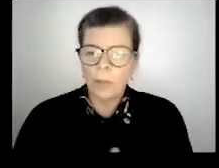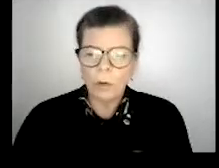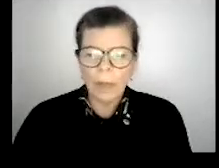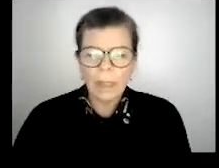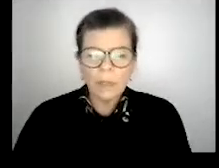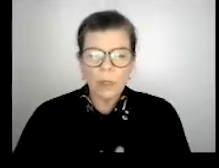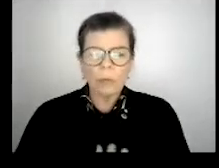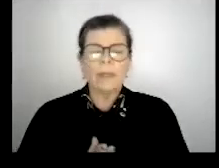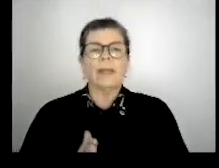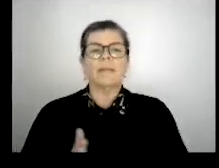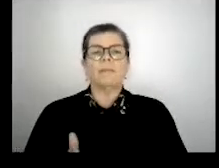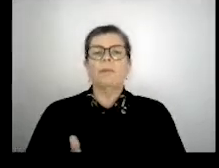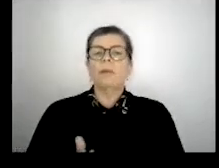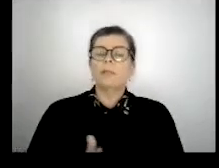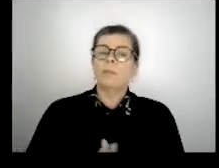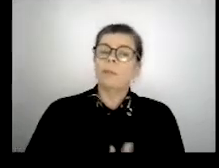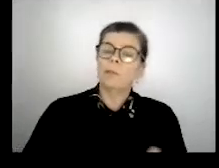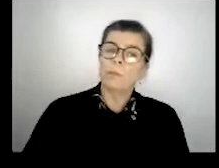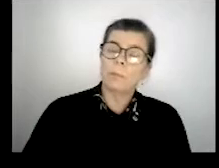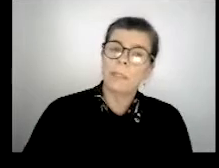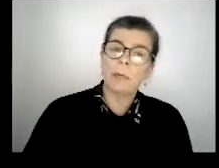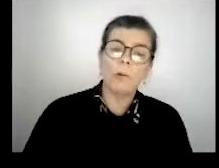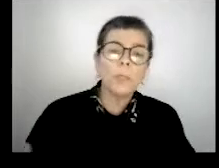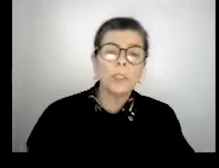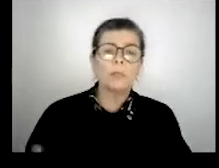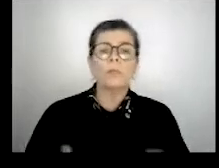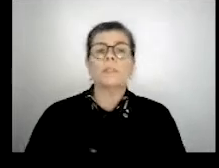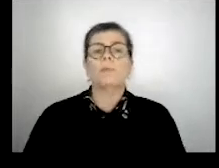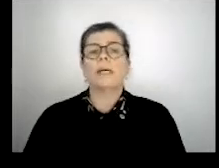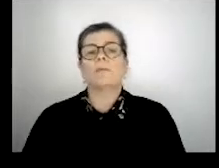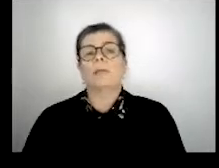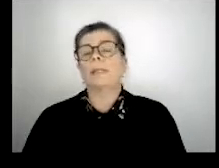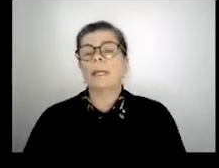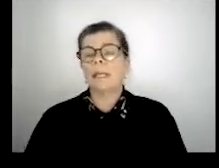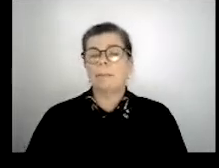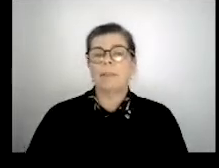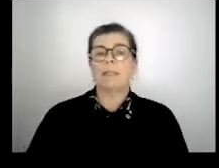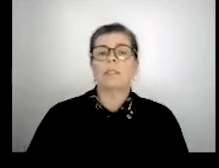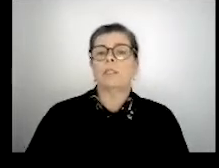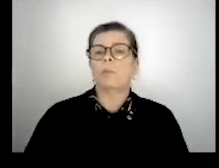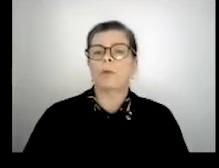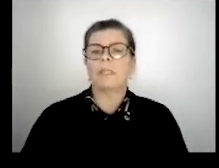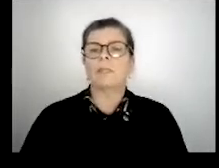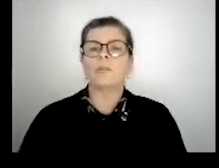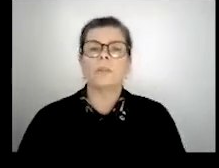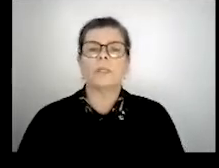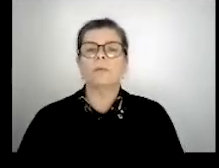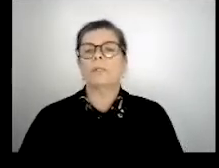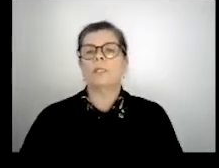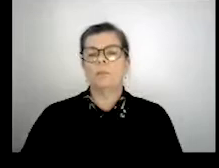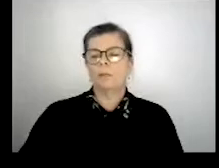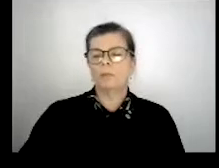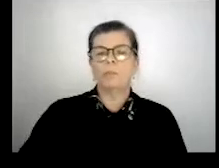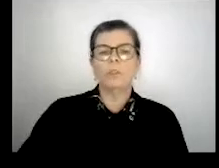nós vamos falar um pouquinho como é que isso acontece. Primeiro vamos apresentar qual é o objetivo do nosso simulado. É treinar a capacidade de resposta da